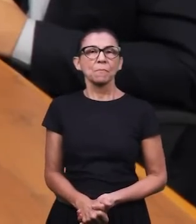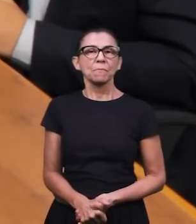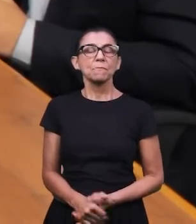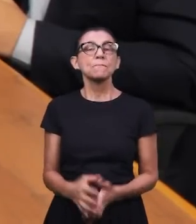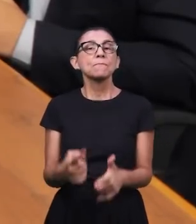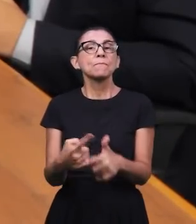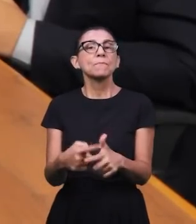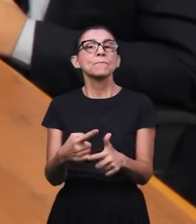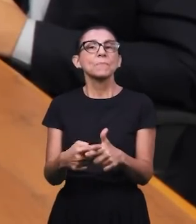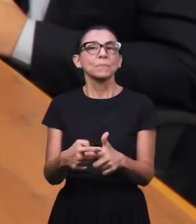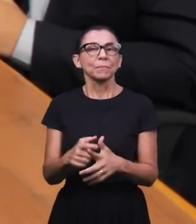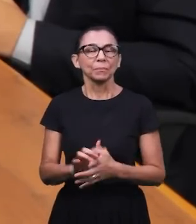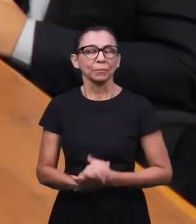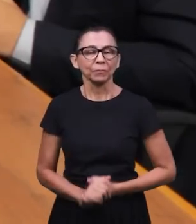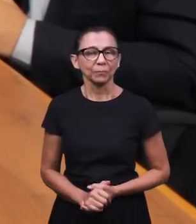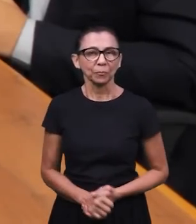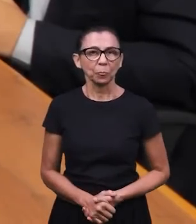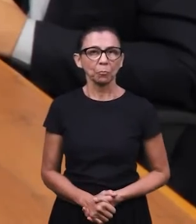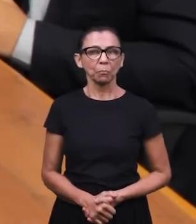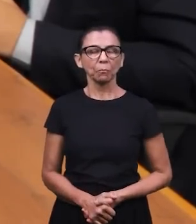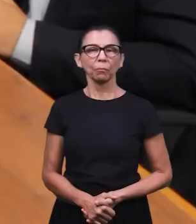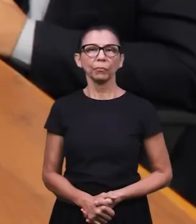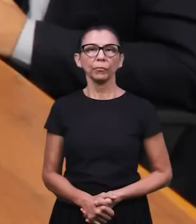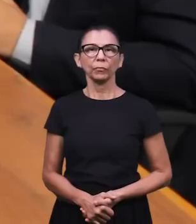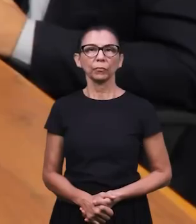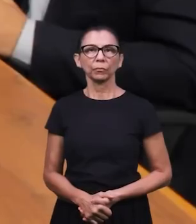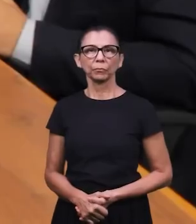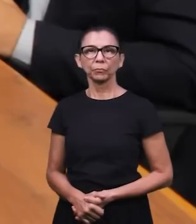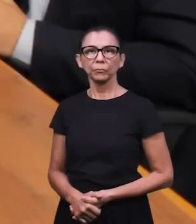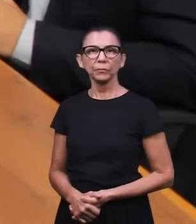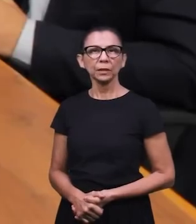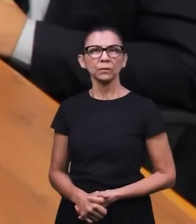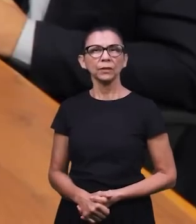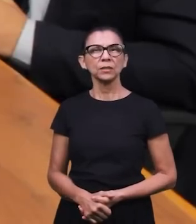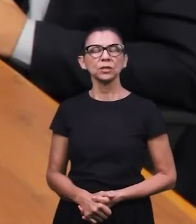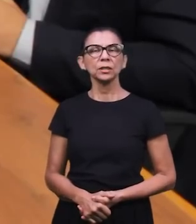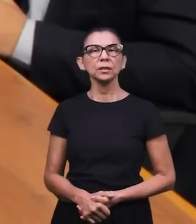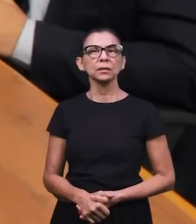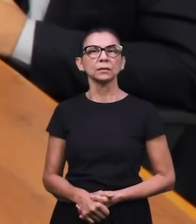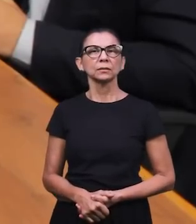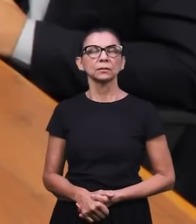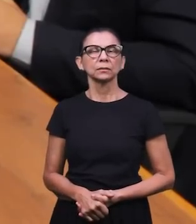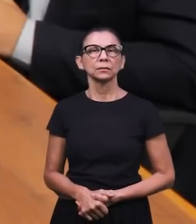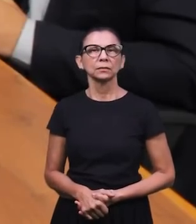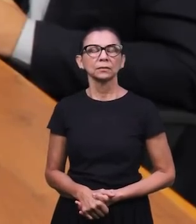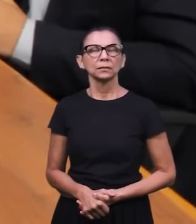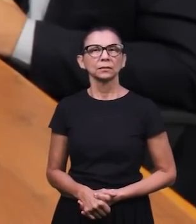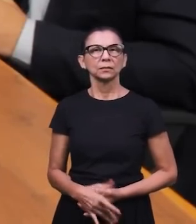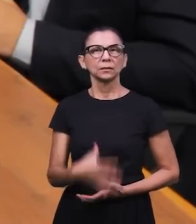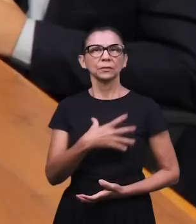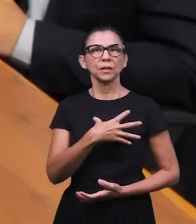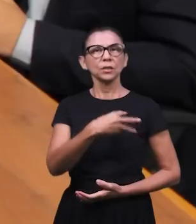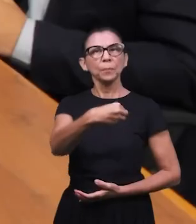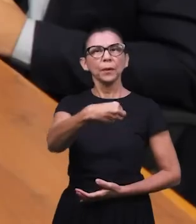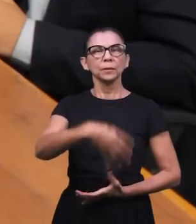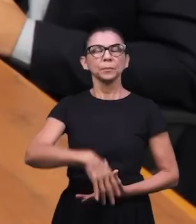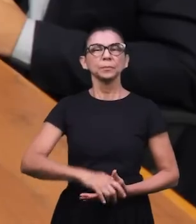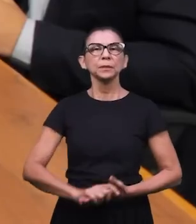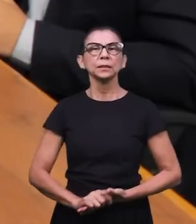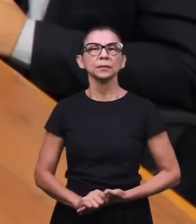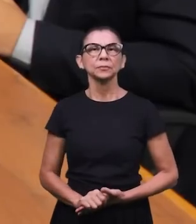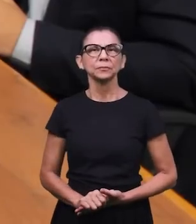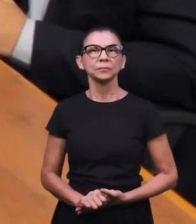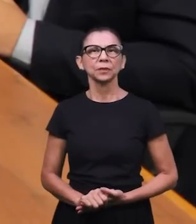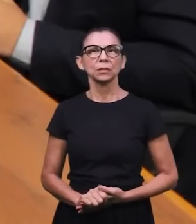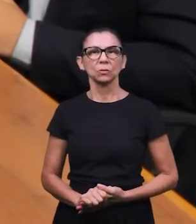quê? Porque os filhos, eles aprendem por observação. Eles estão olhando tudo que você